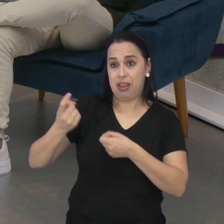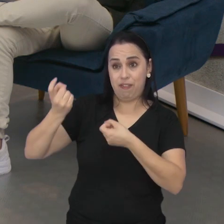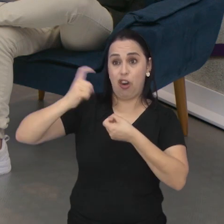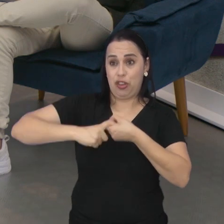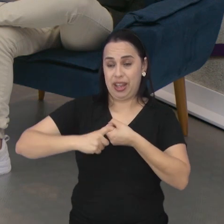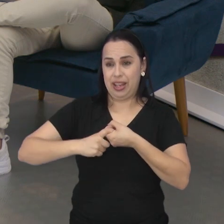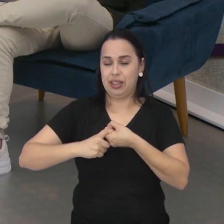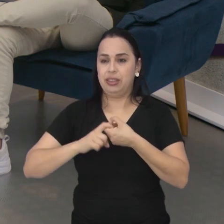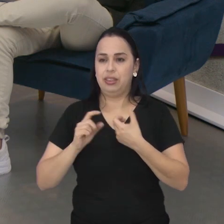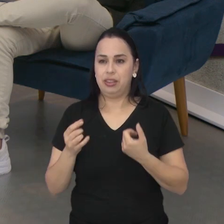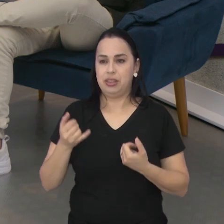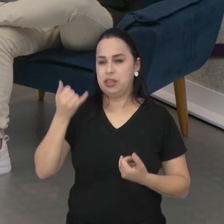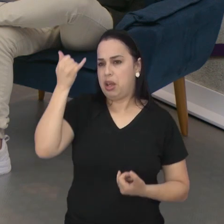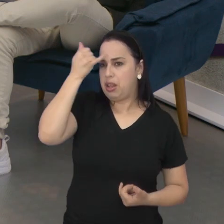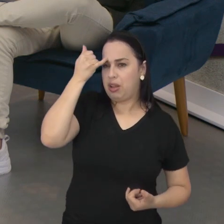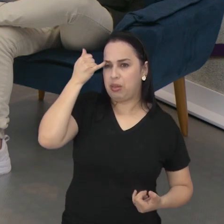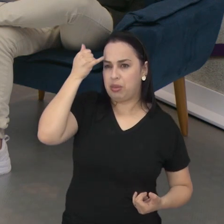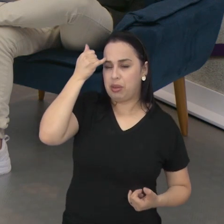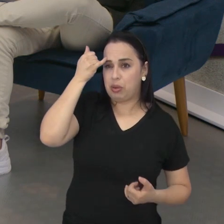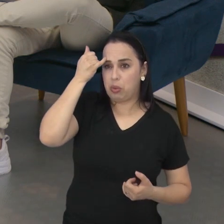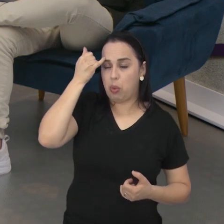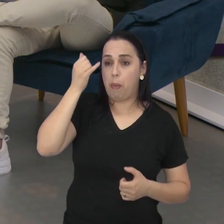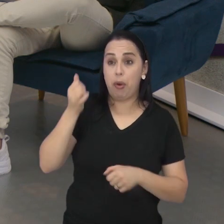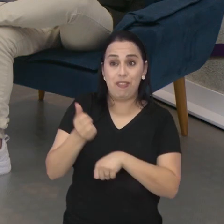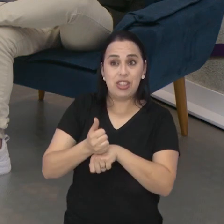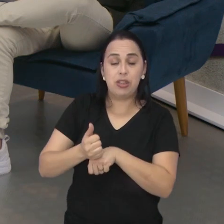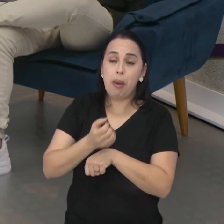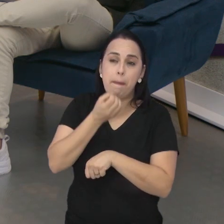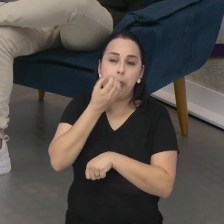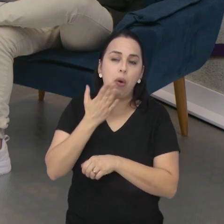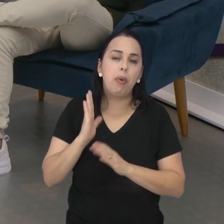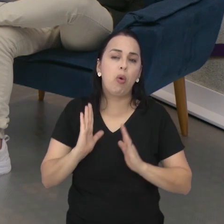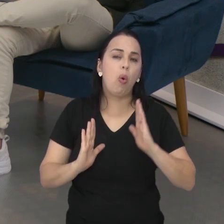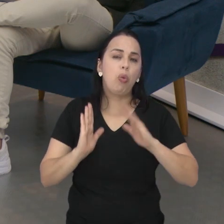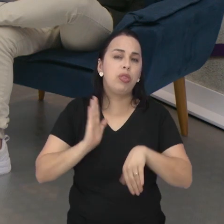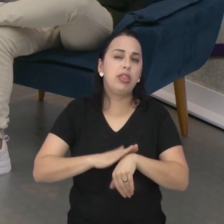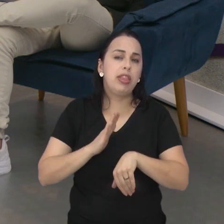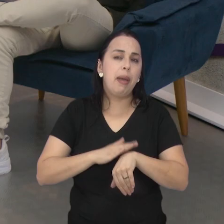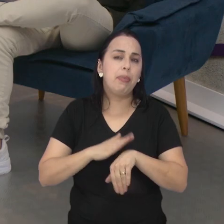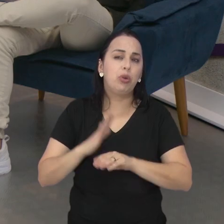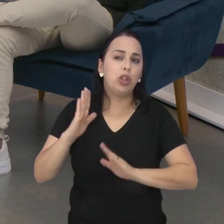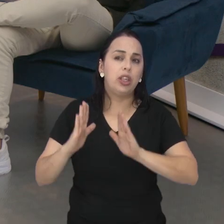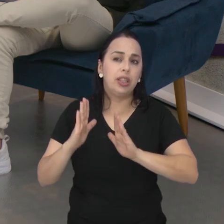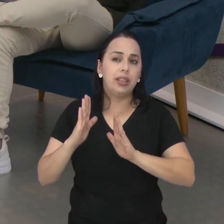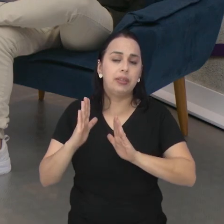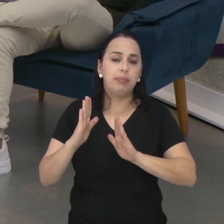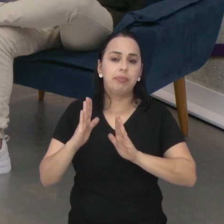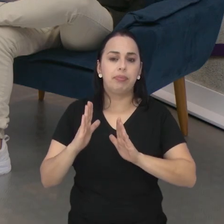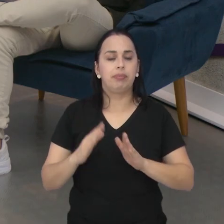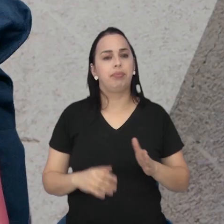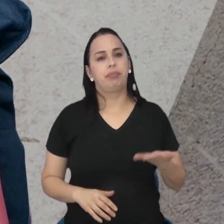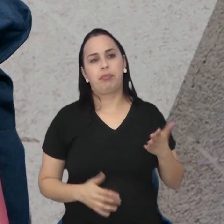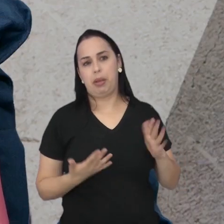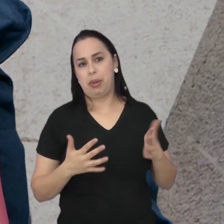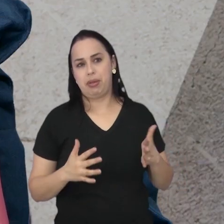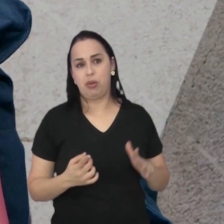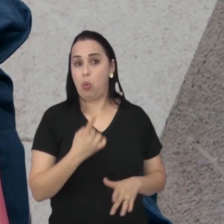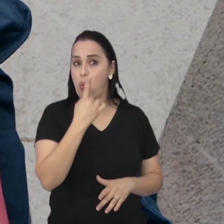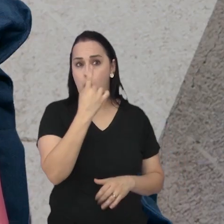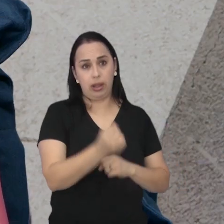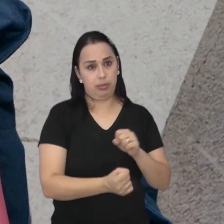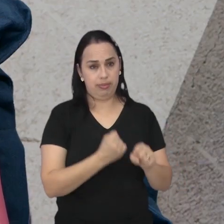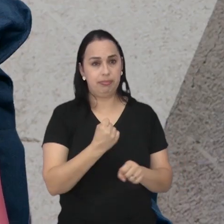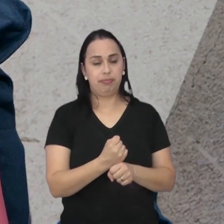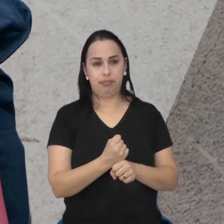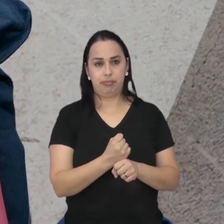uma micropigmentação com um profissional bom, qual é o tempo de duração? A gente coloca a média